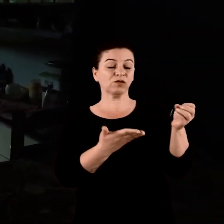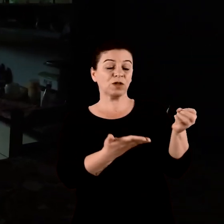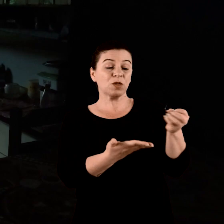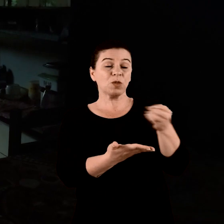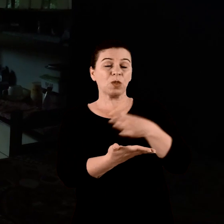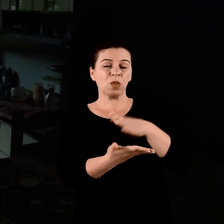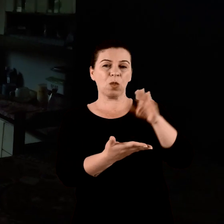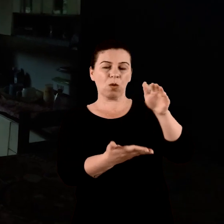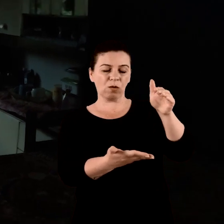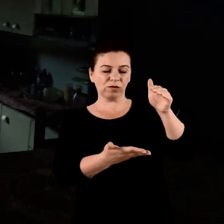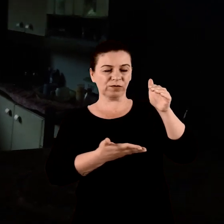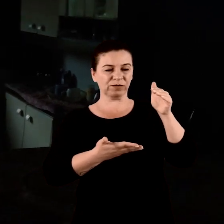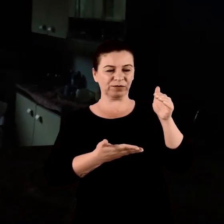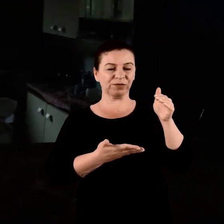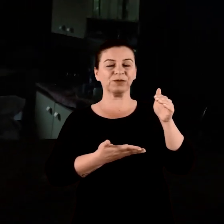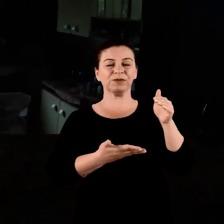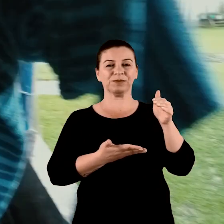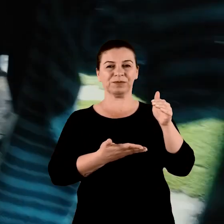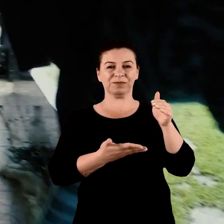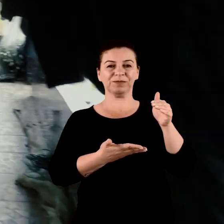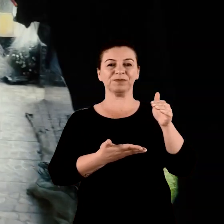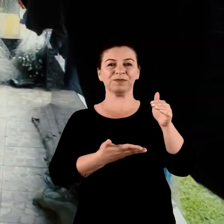Vamos deixar ele novinho.